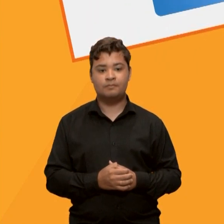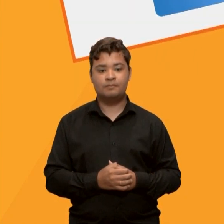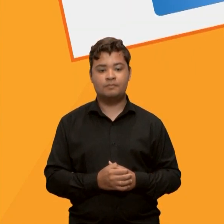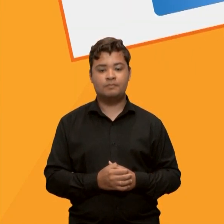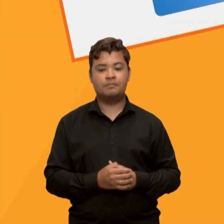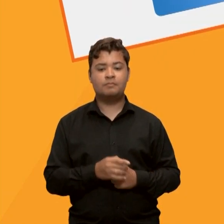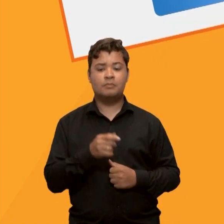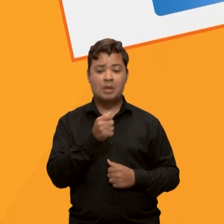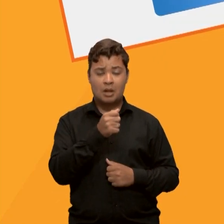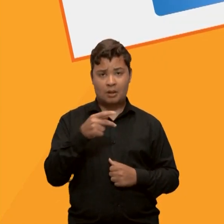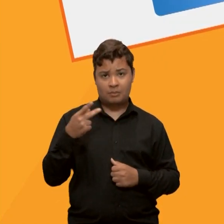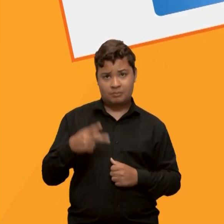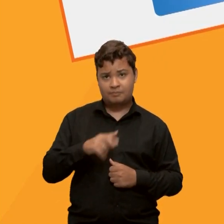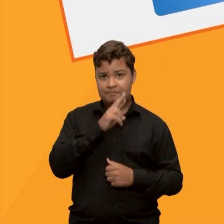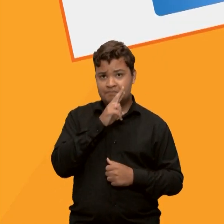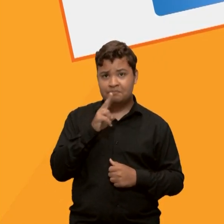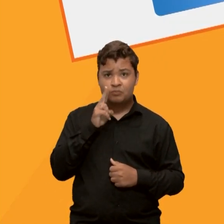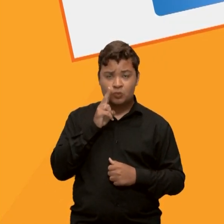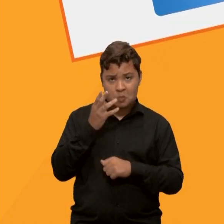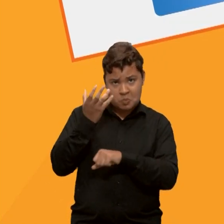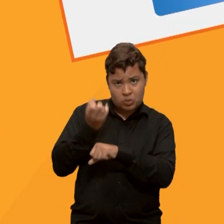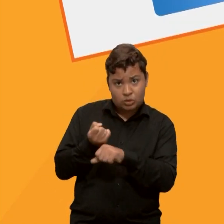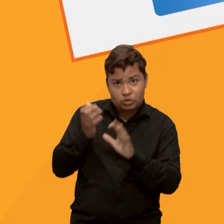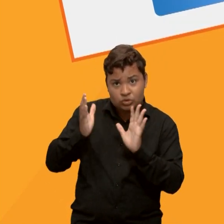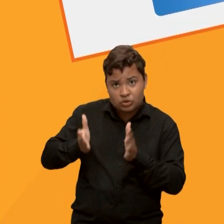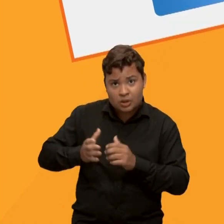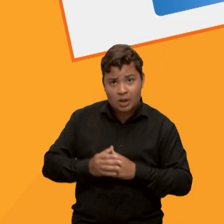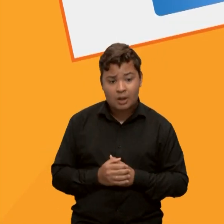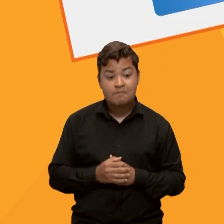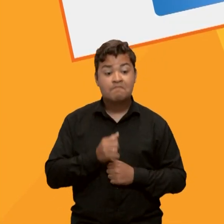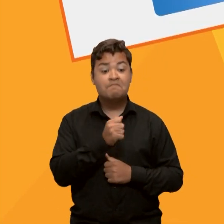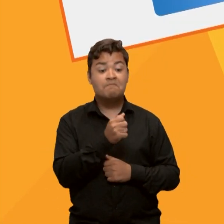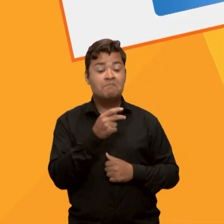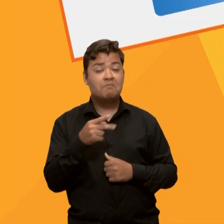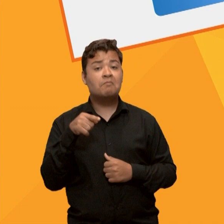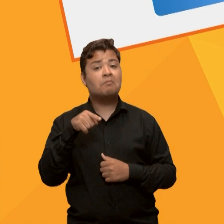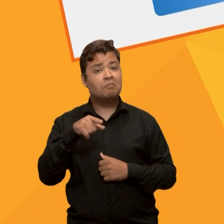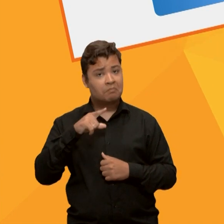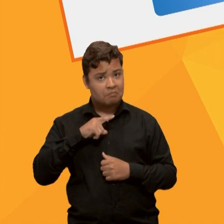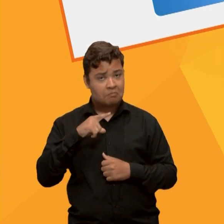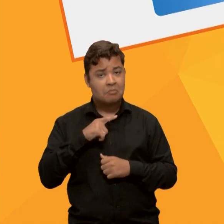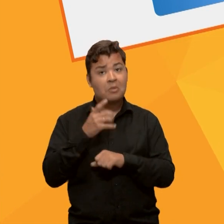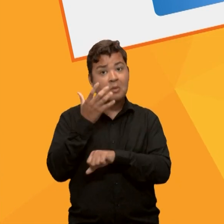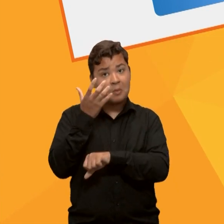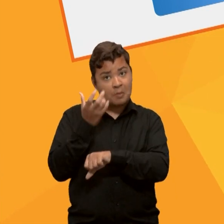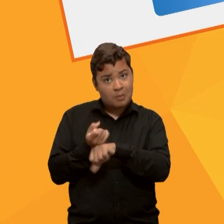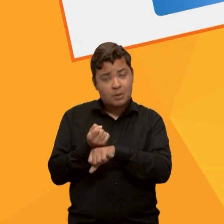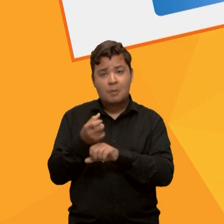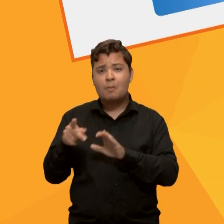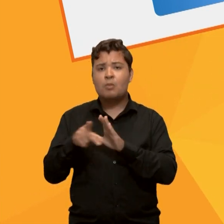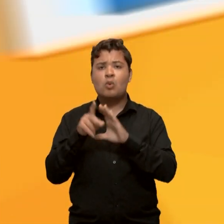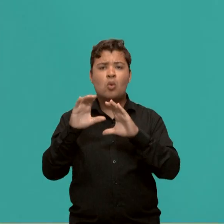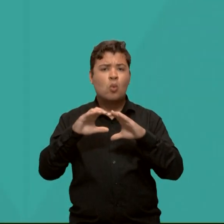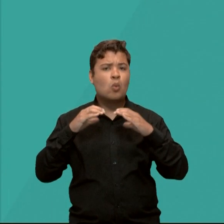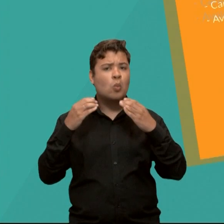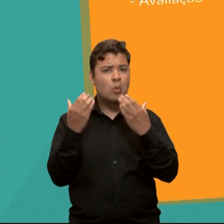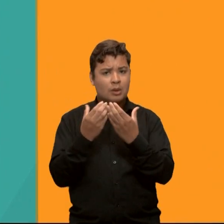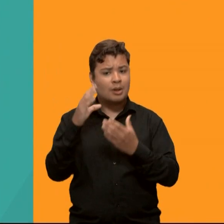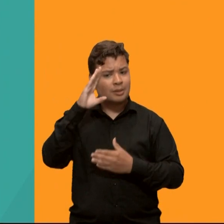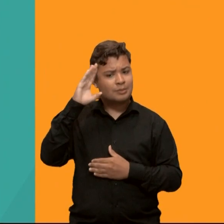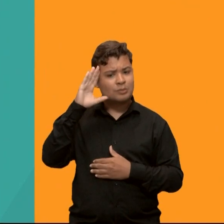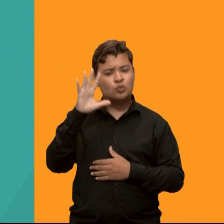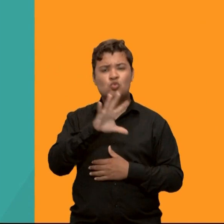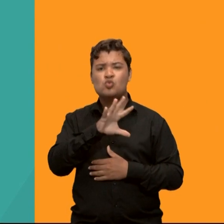Já baixou o app do RU? O aplicativo do restaurante universitário está disponível para download para toda a comunidade acadêmica. Com